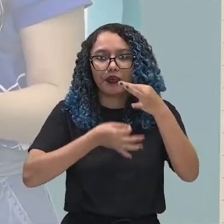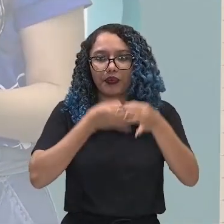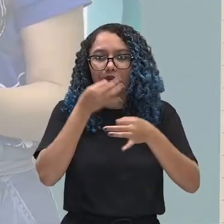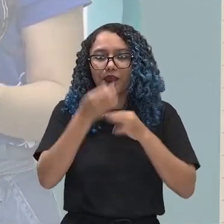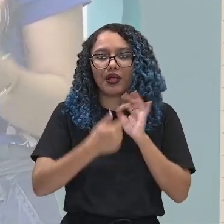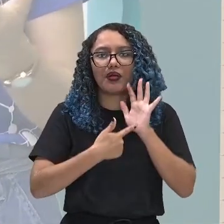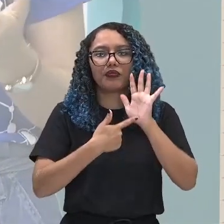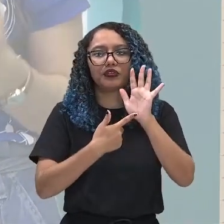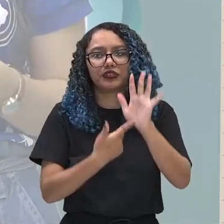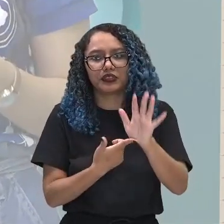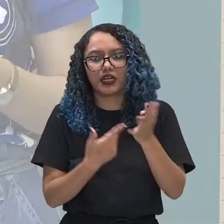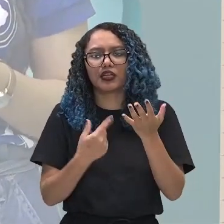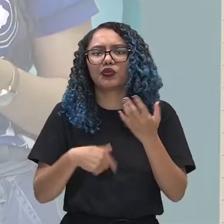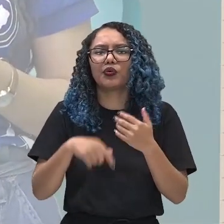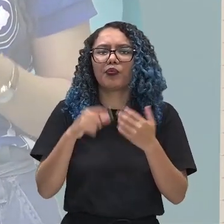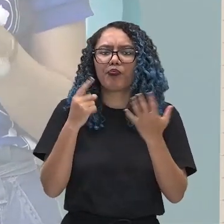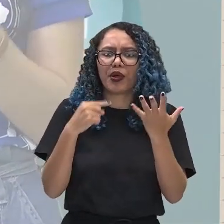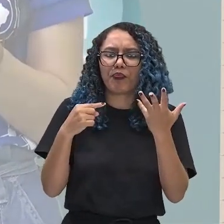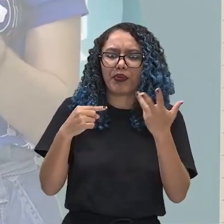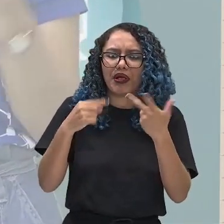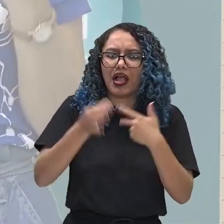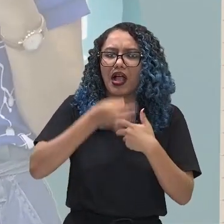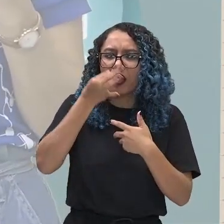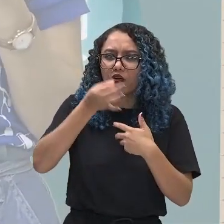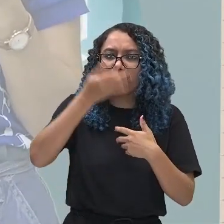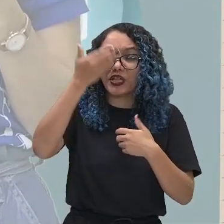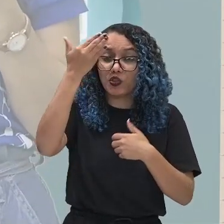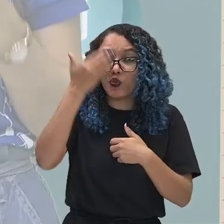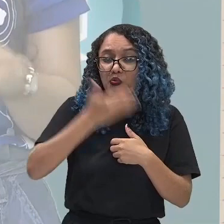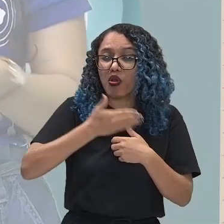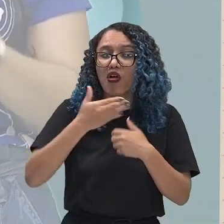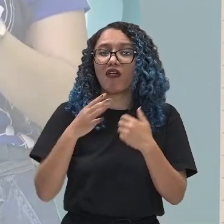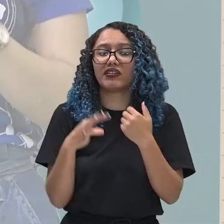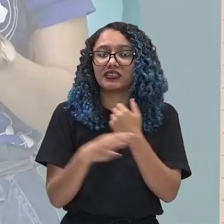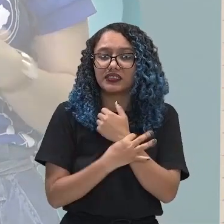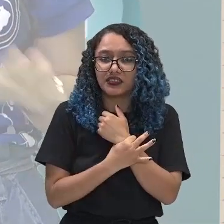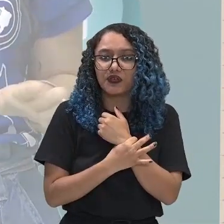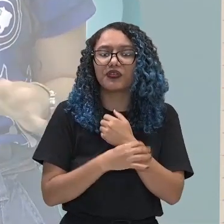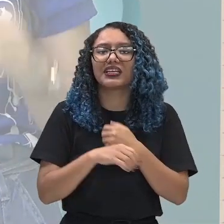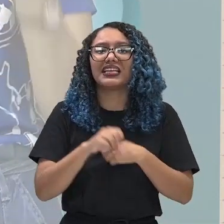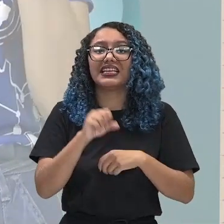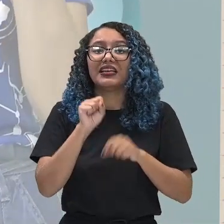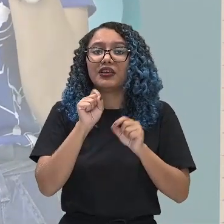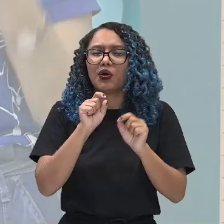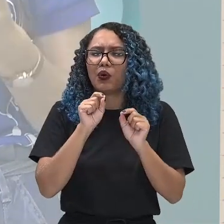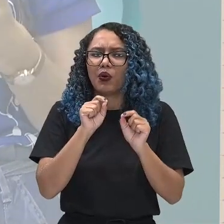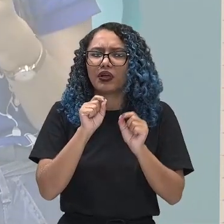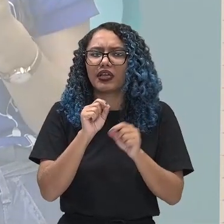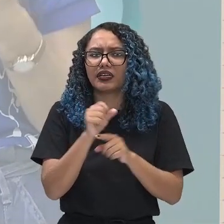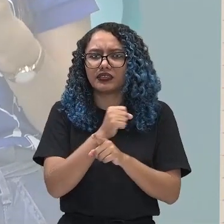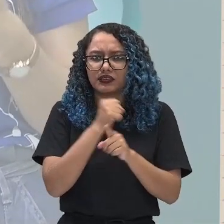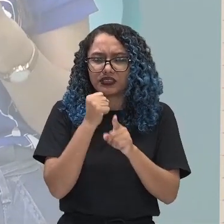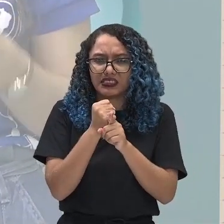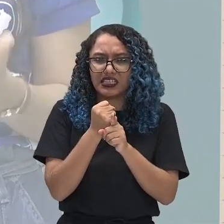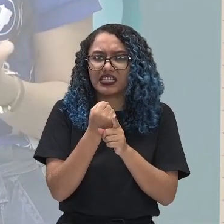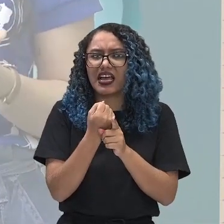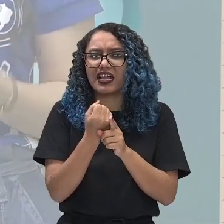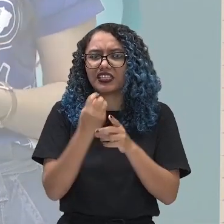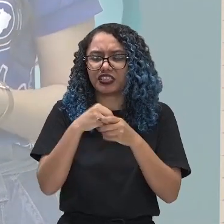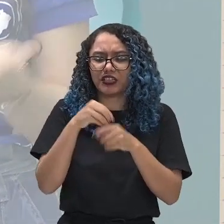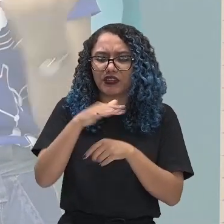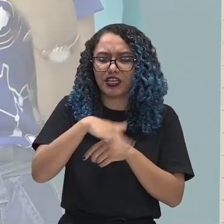outras comprovações, que o porte de armas realmente numa sociedade como a nossa não é uma solução